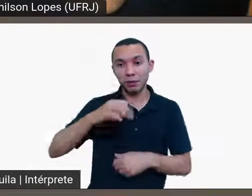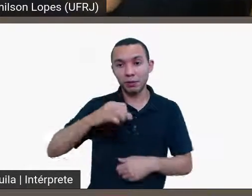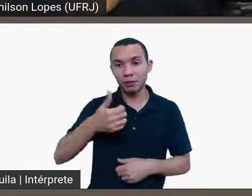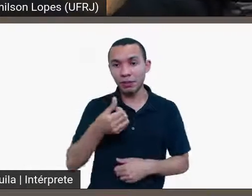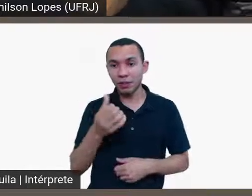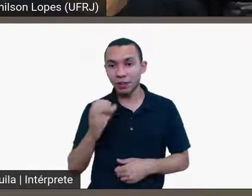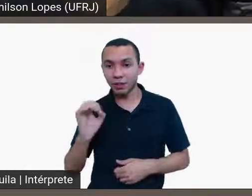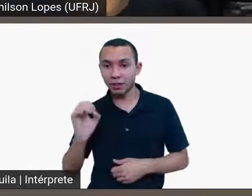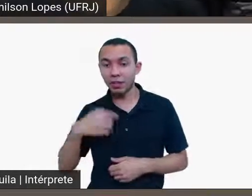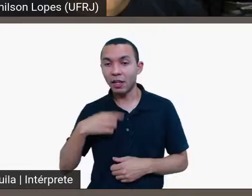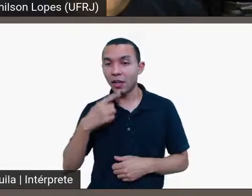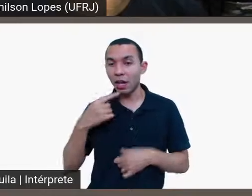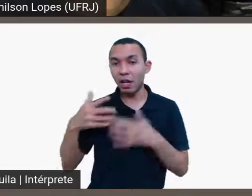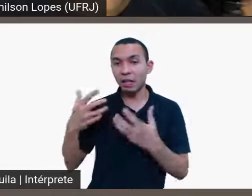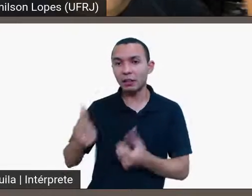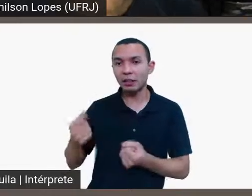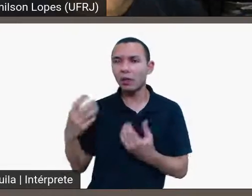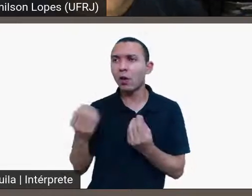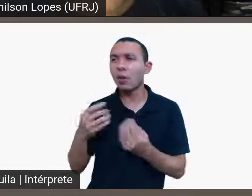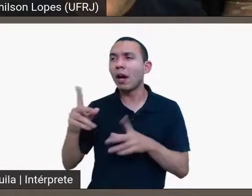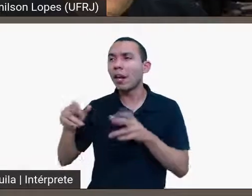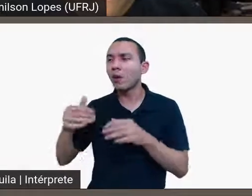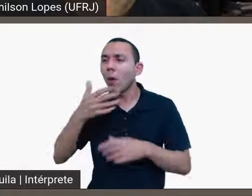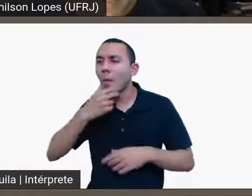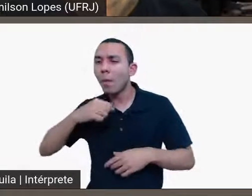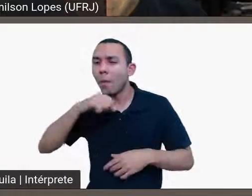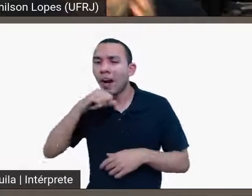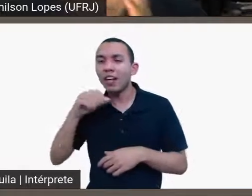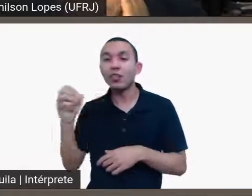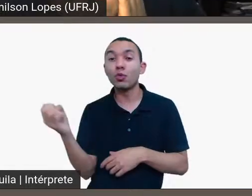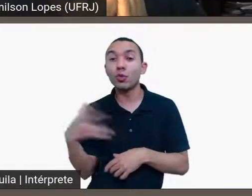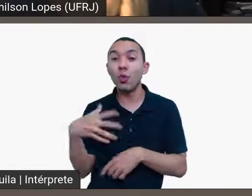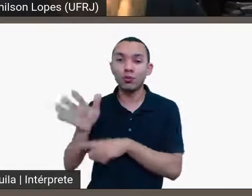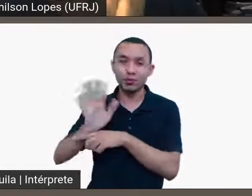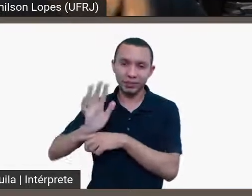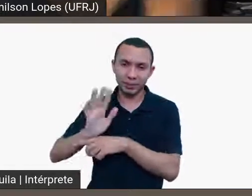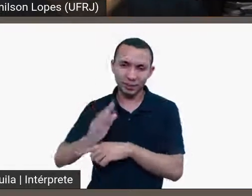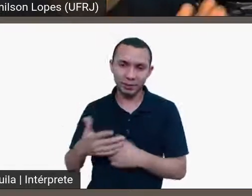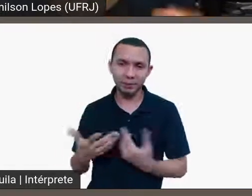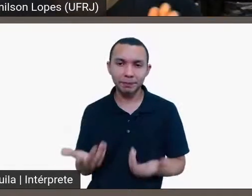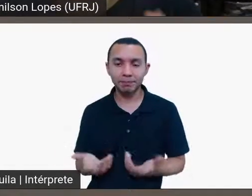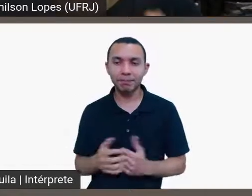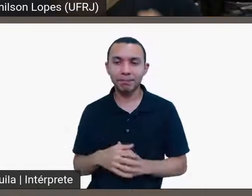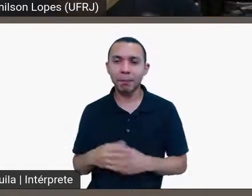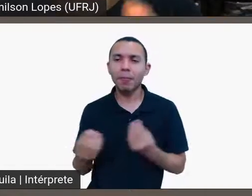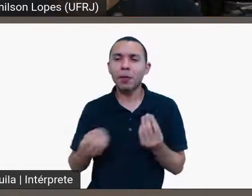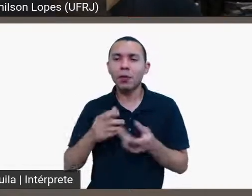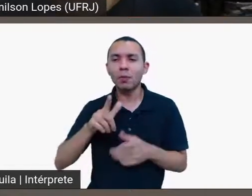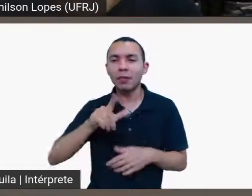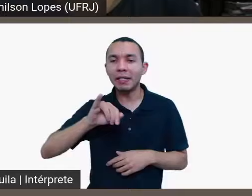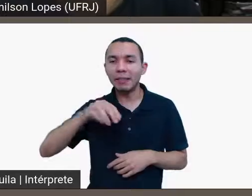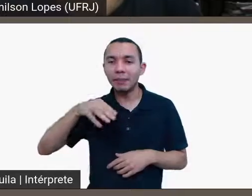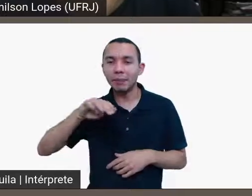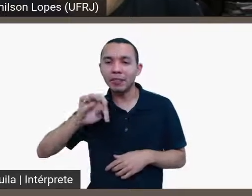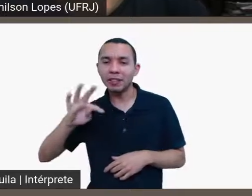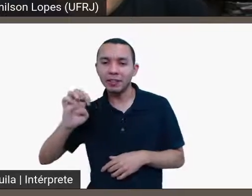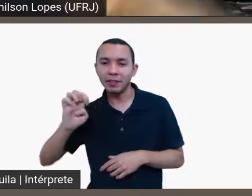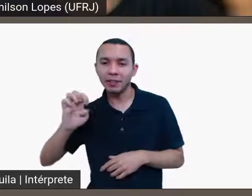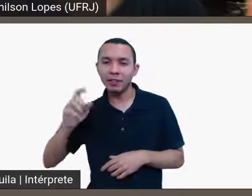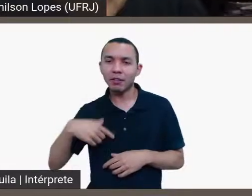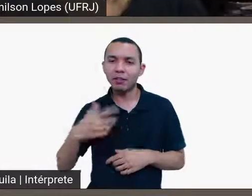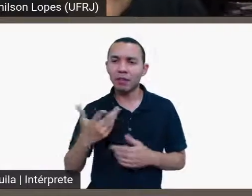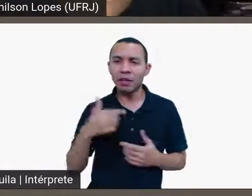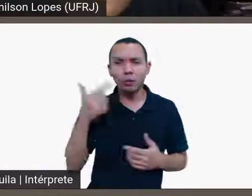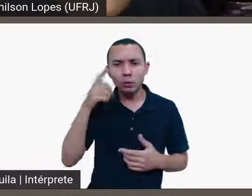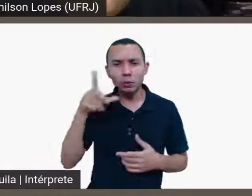ele pegar como pai do cinema novo, é Humberto Mauro, não é O Limite. E como é que O Limite vai gradualmente ocupando um lugar,